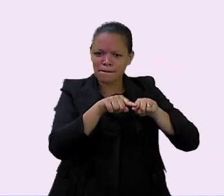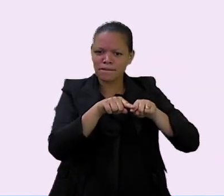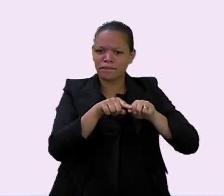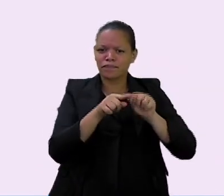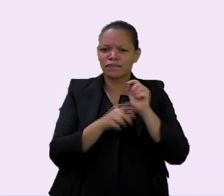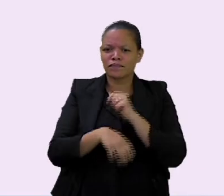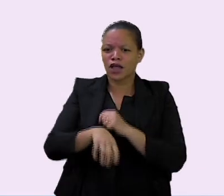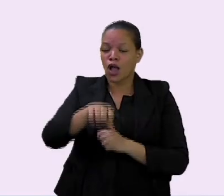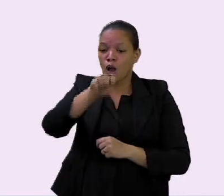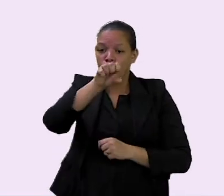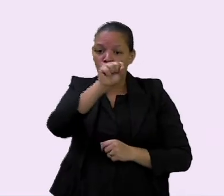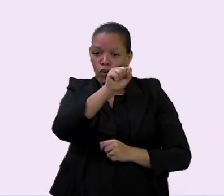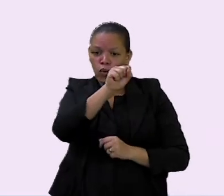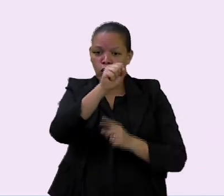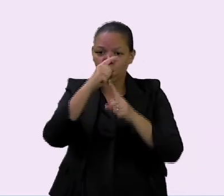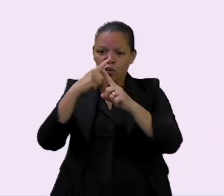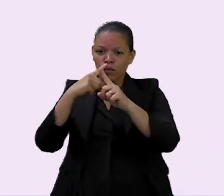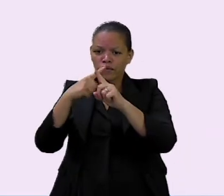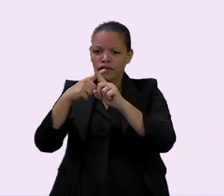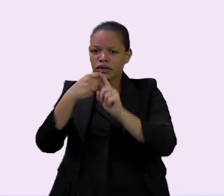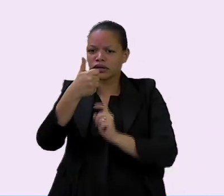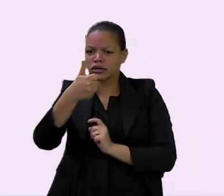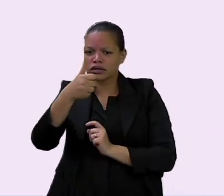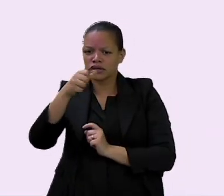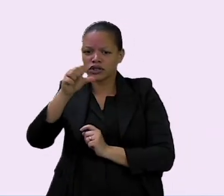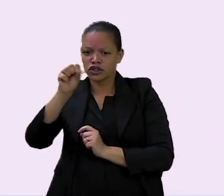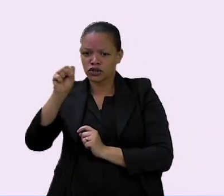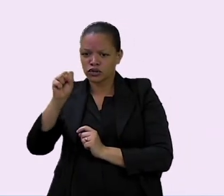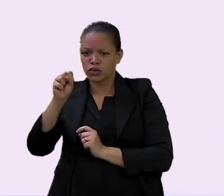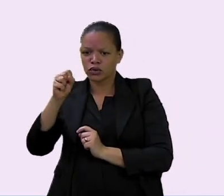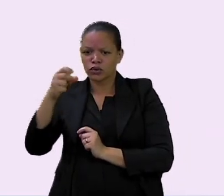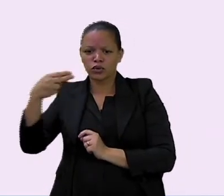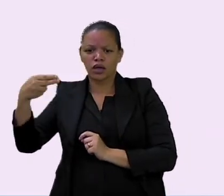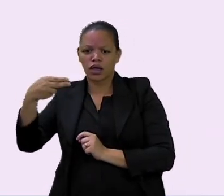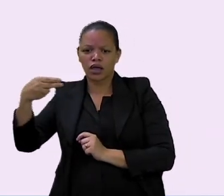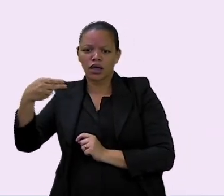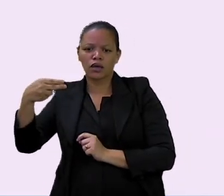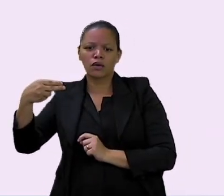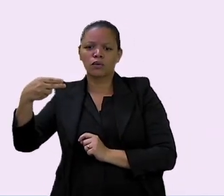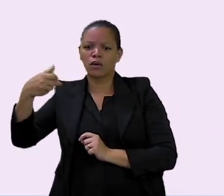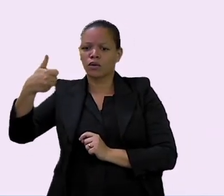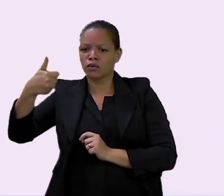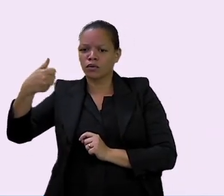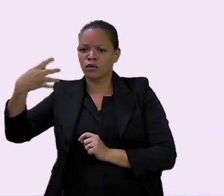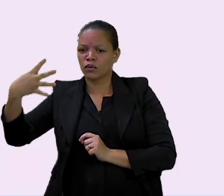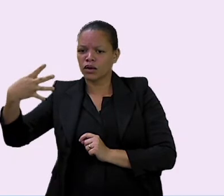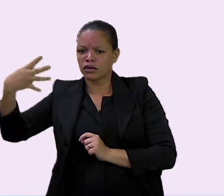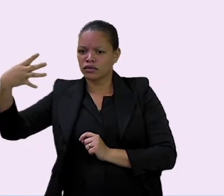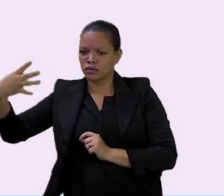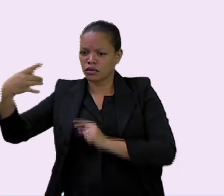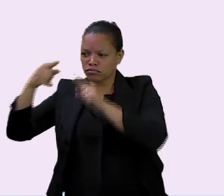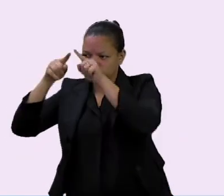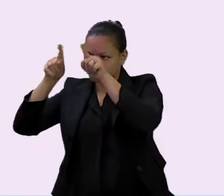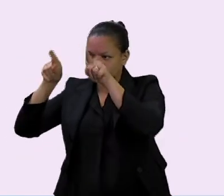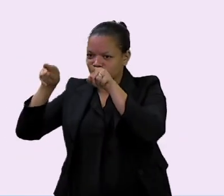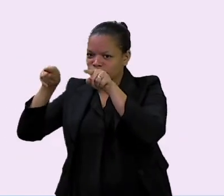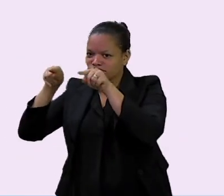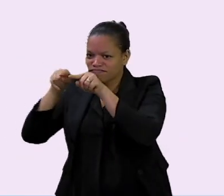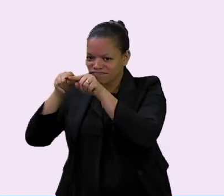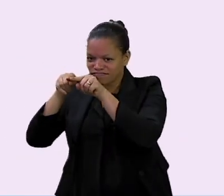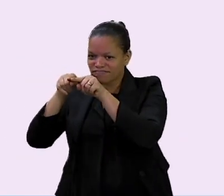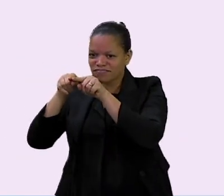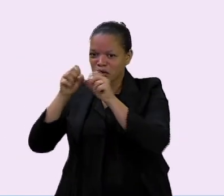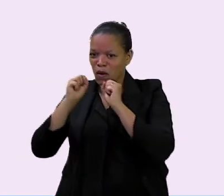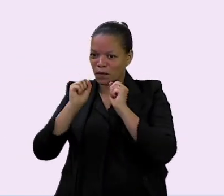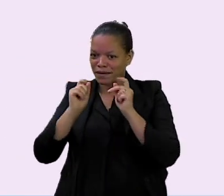vezes 18, nós chegaremos a 144 quadradinhos. Se você tem dúvida, pode contar um por